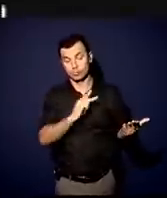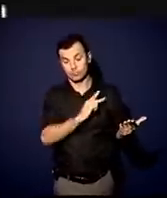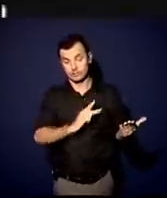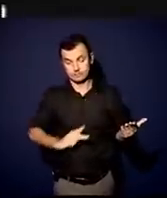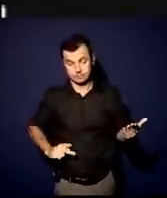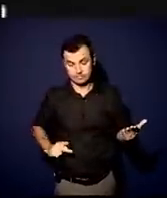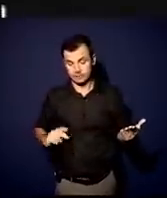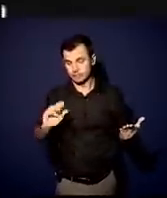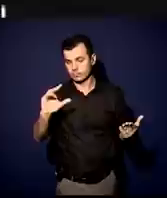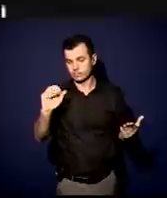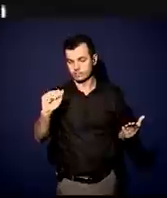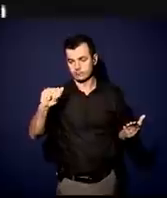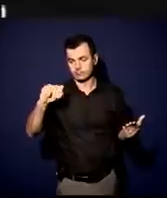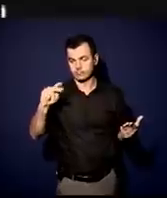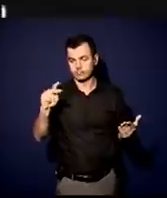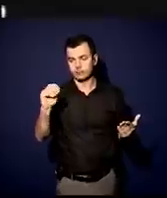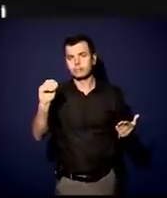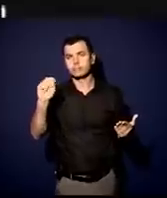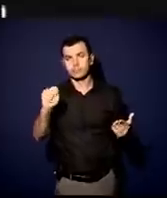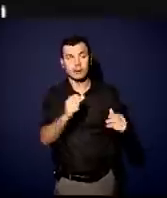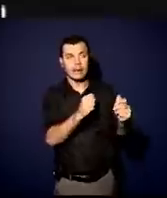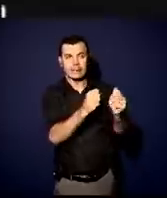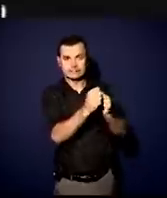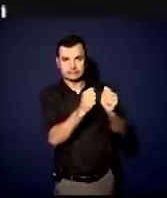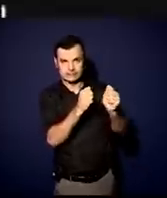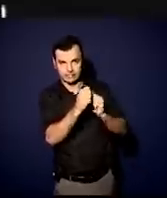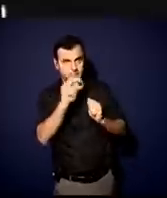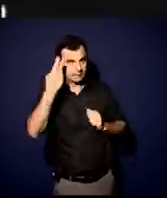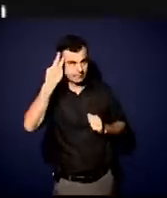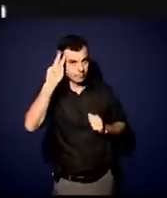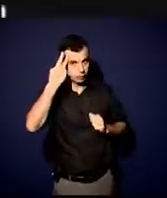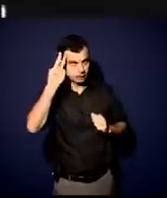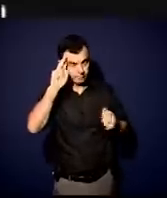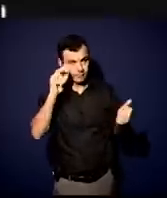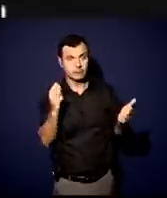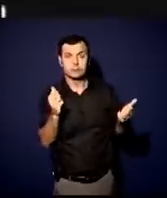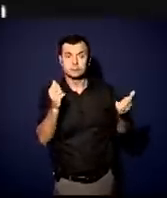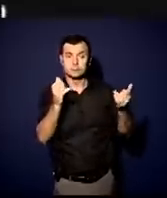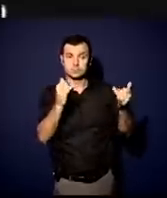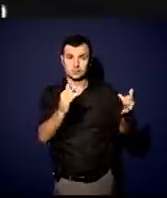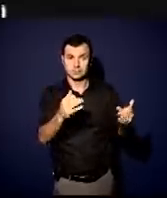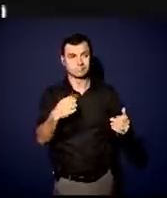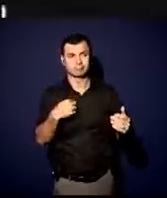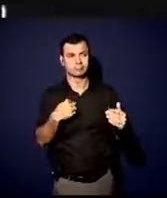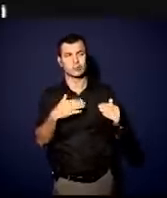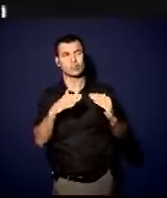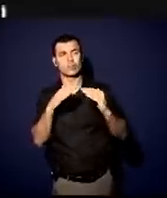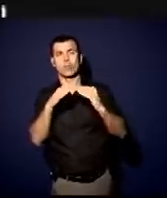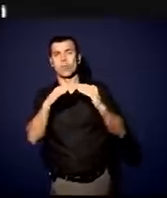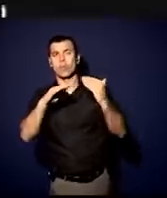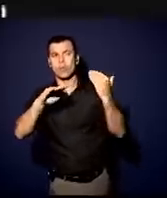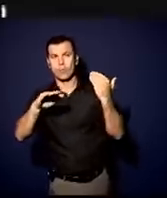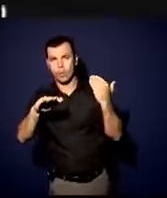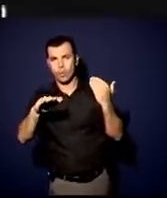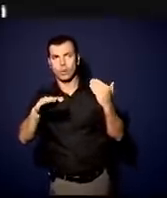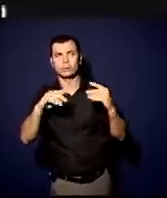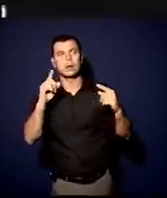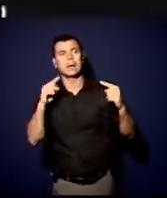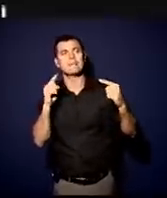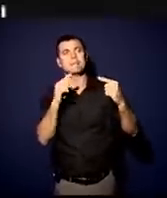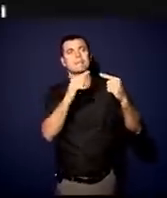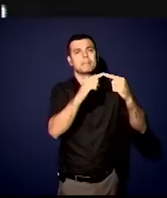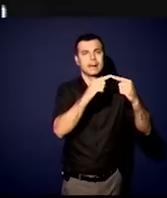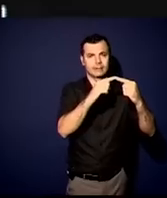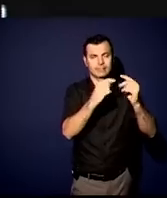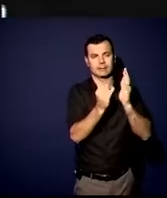Campos ele disse numa entrevista na segunda-feira Ele disse que ele seria contra a mudança da meta